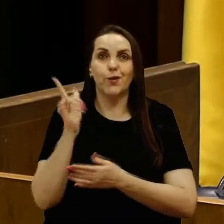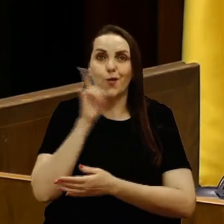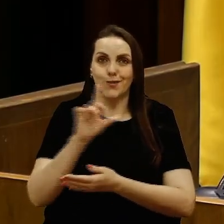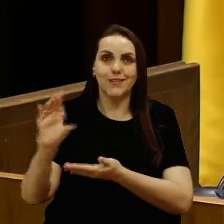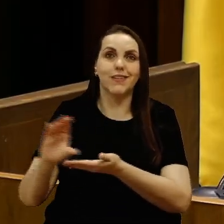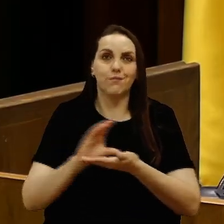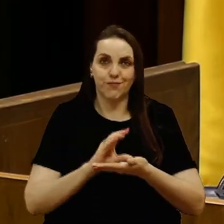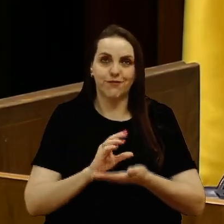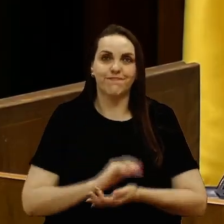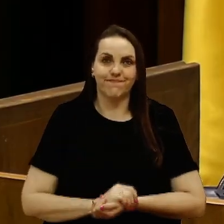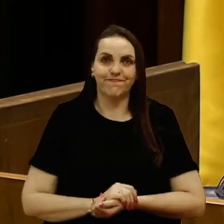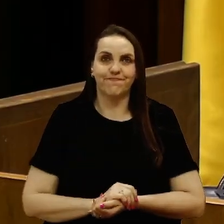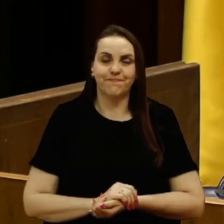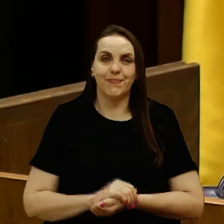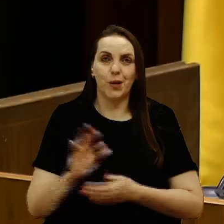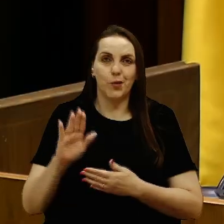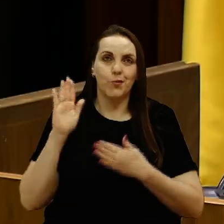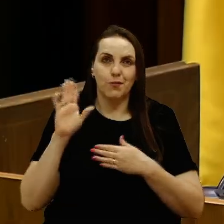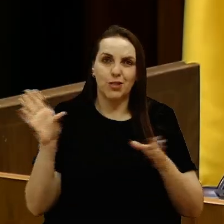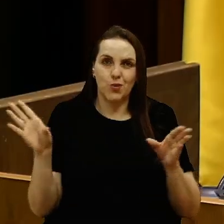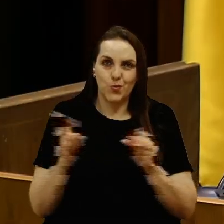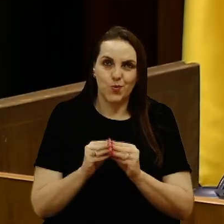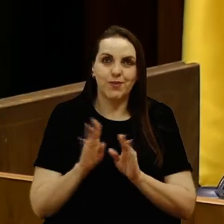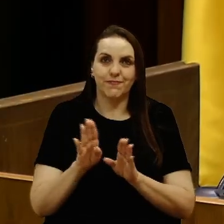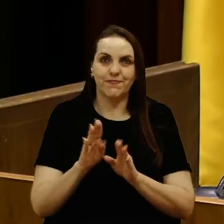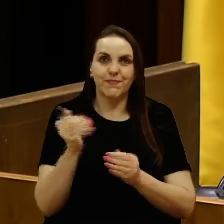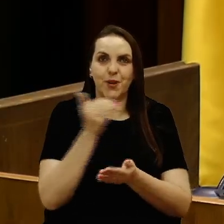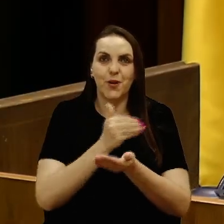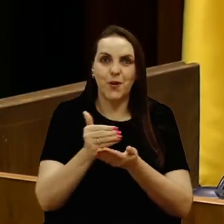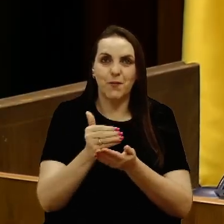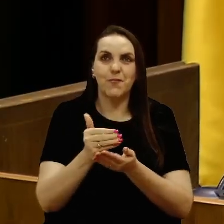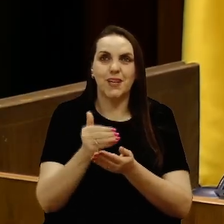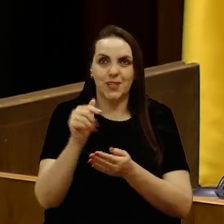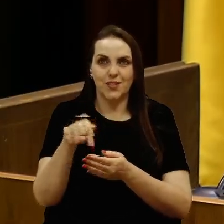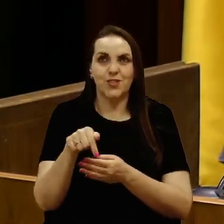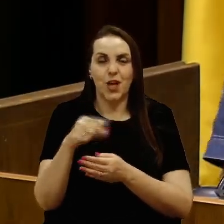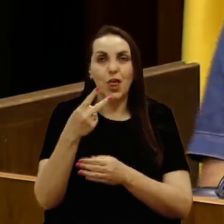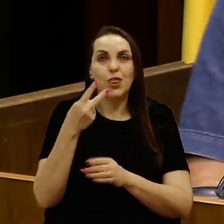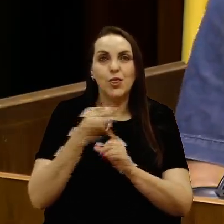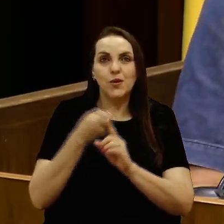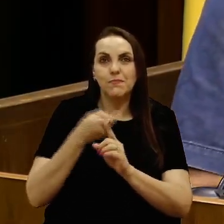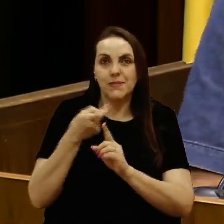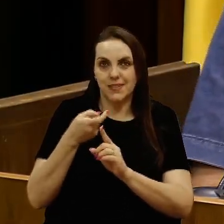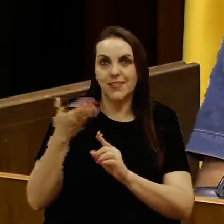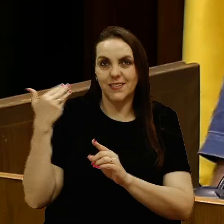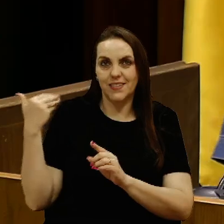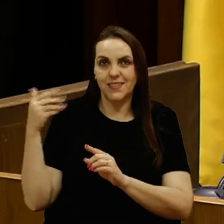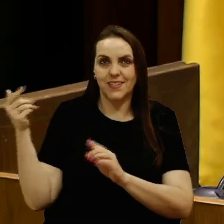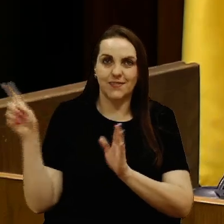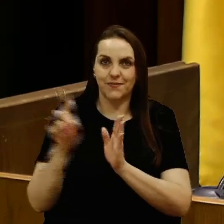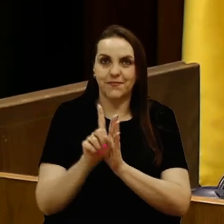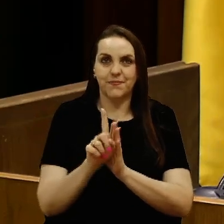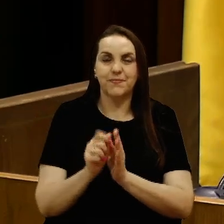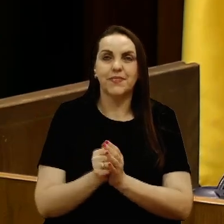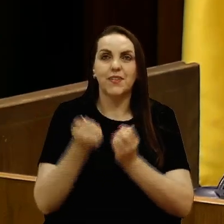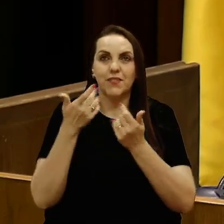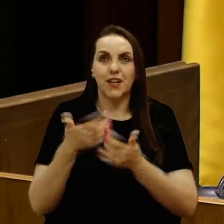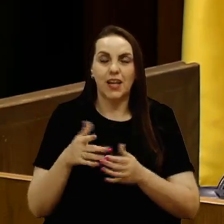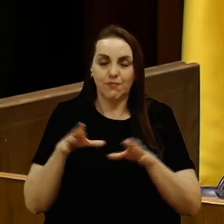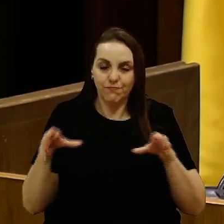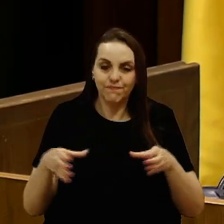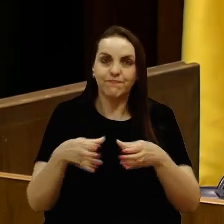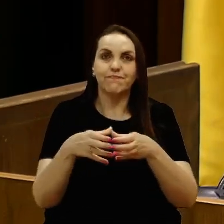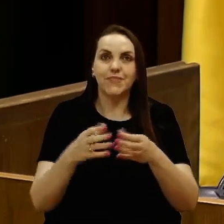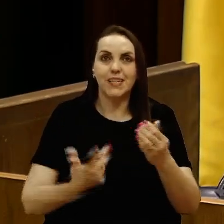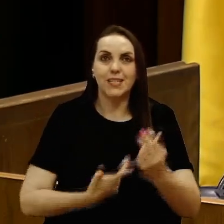eu vim aqui no início do ano não, há 2 meses atrás, e falei do mutirão das cirurgias que a gente ia fazer.